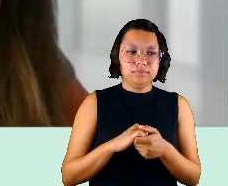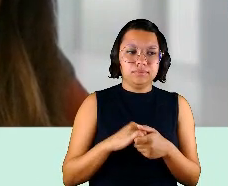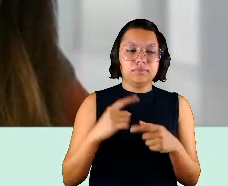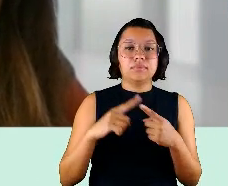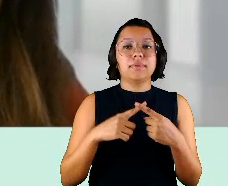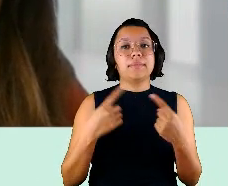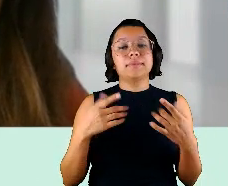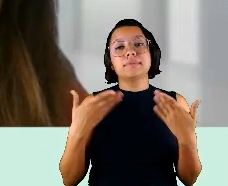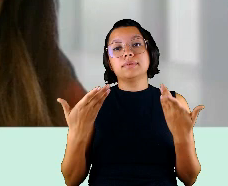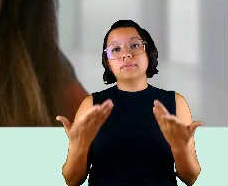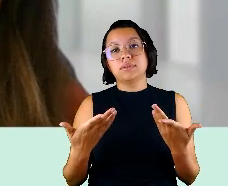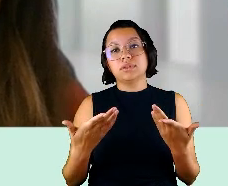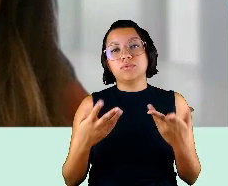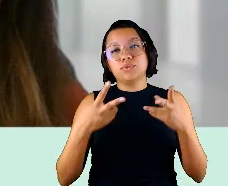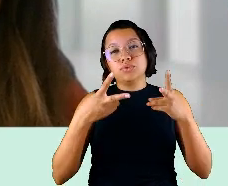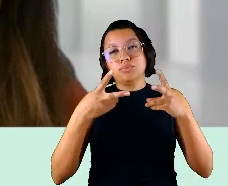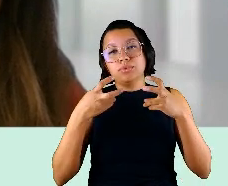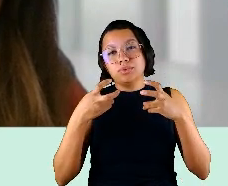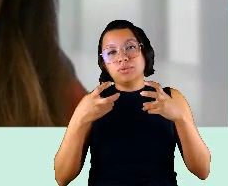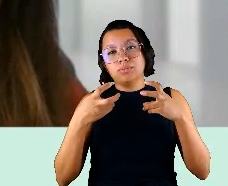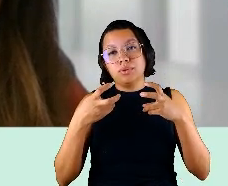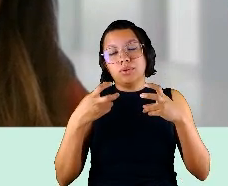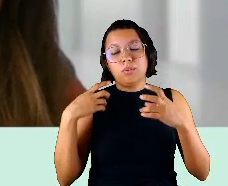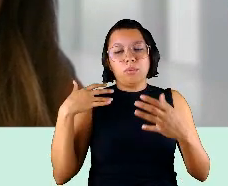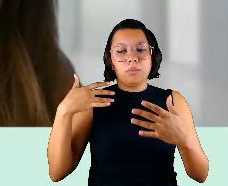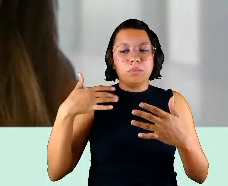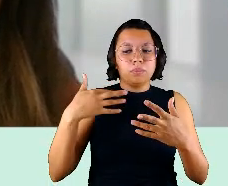Mas aí a gente percebeu ao longo do